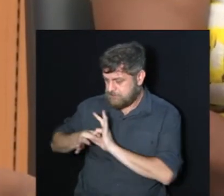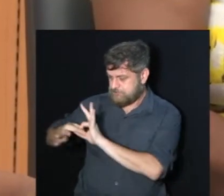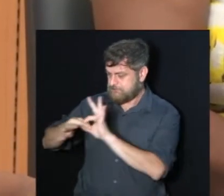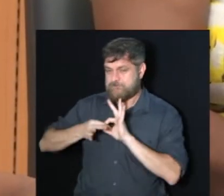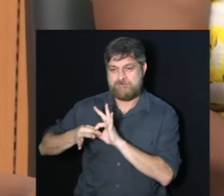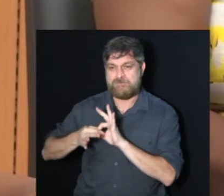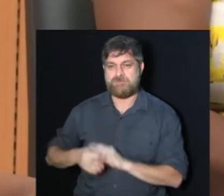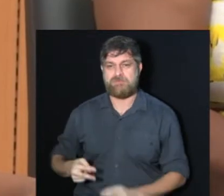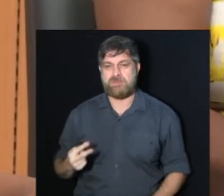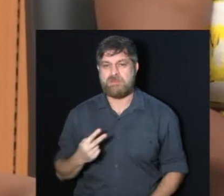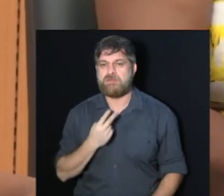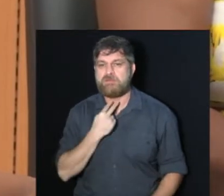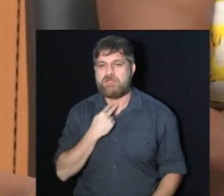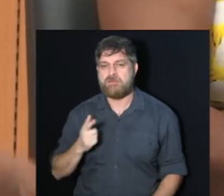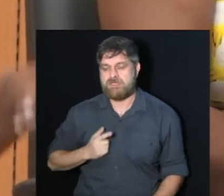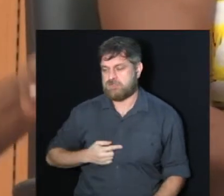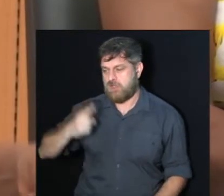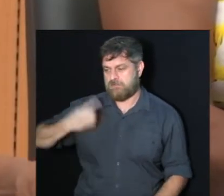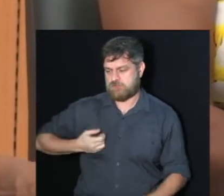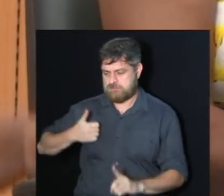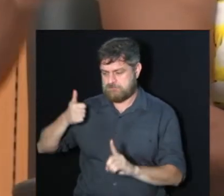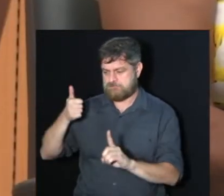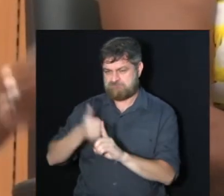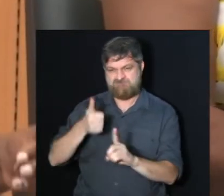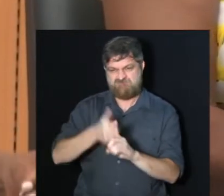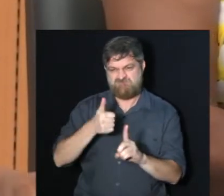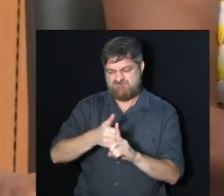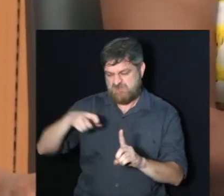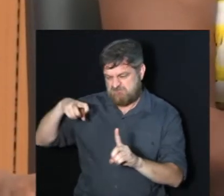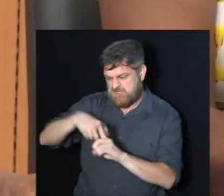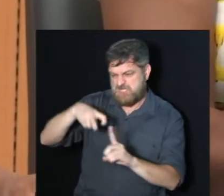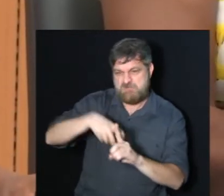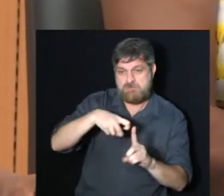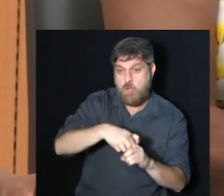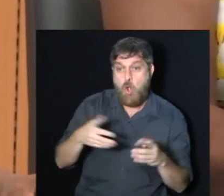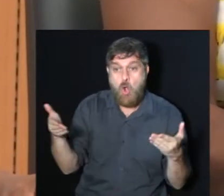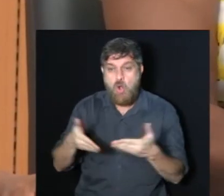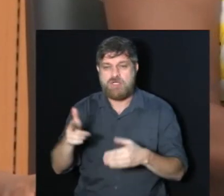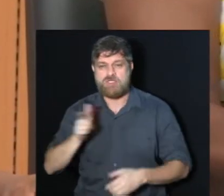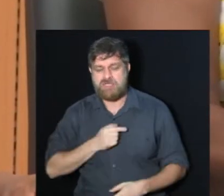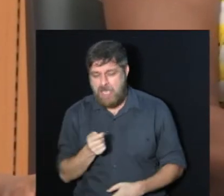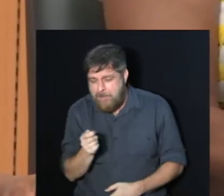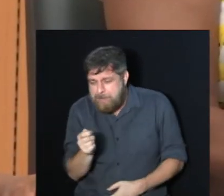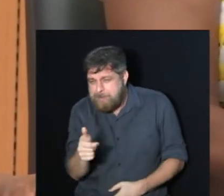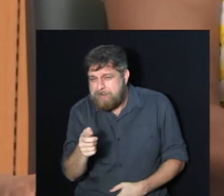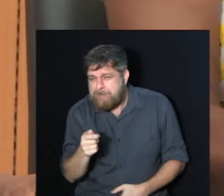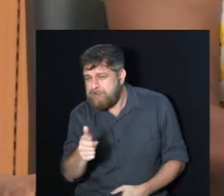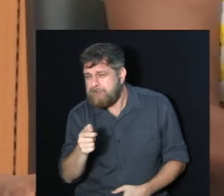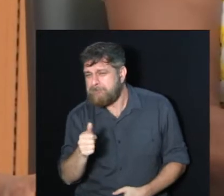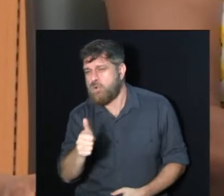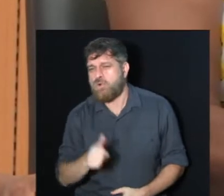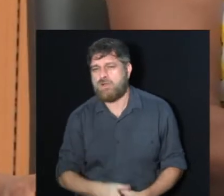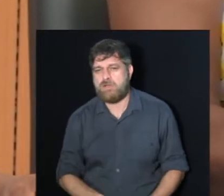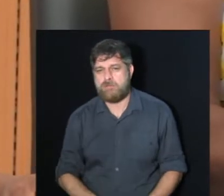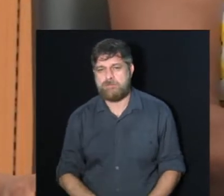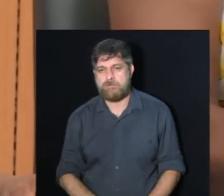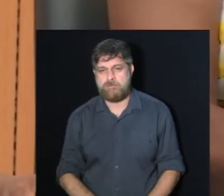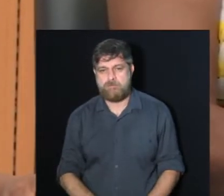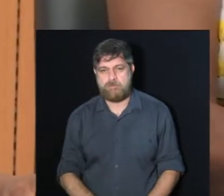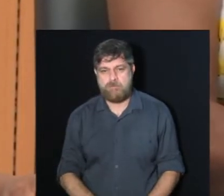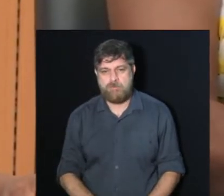pode ter só capitão do mato. E nós só temos hoje, nós temos poucos...